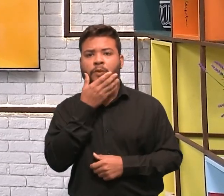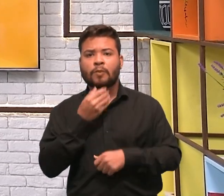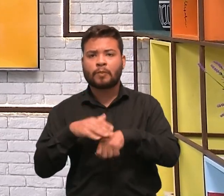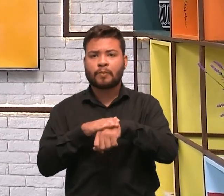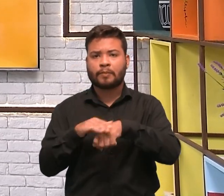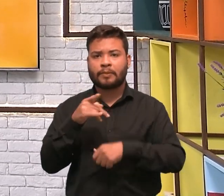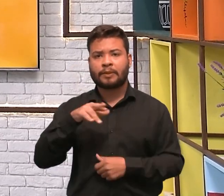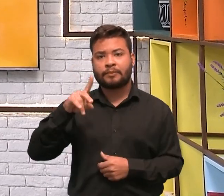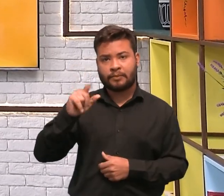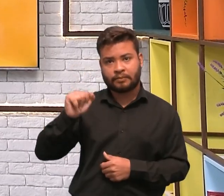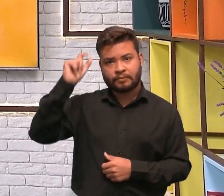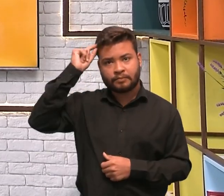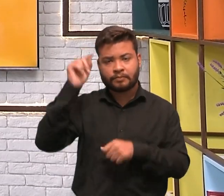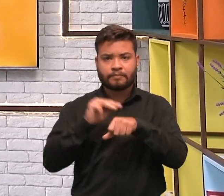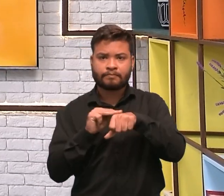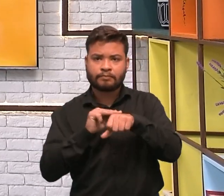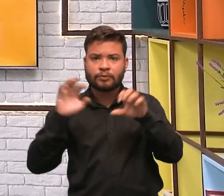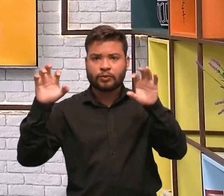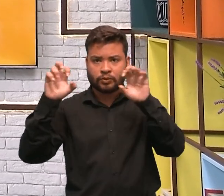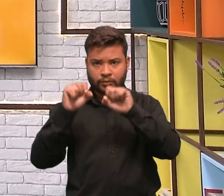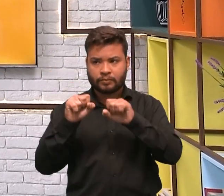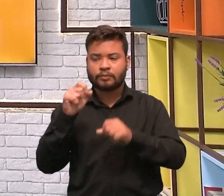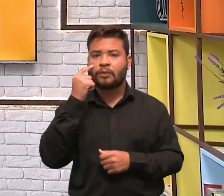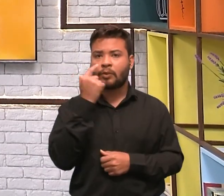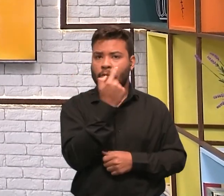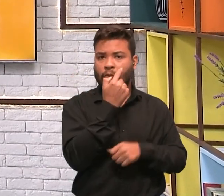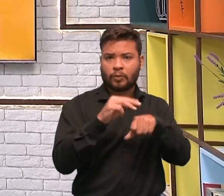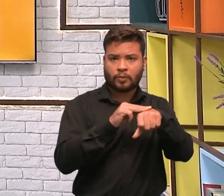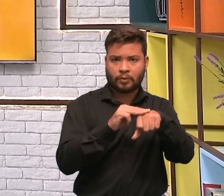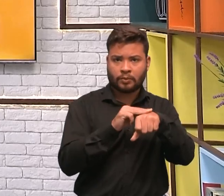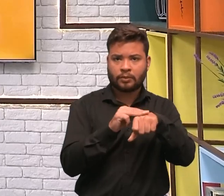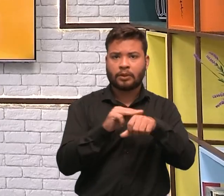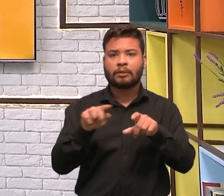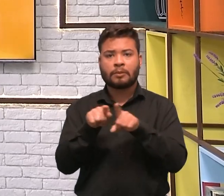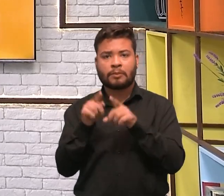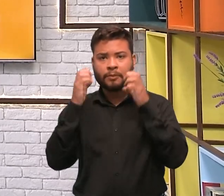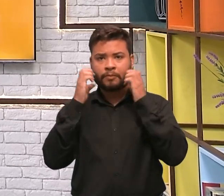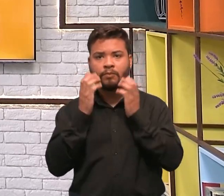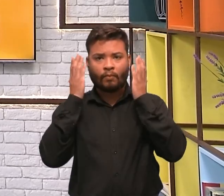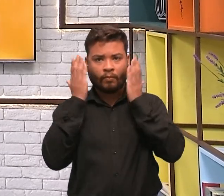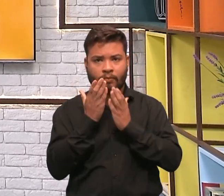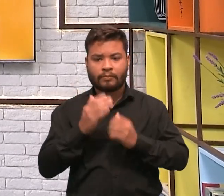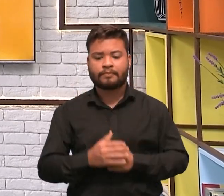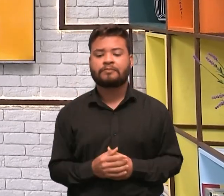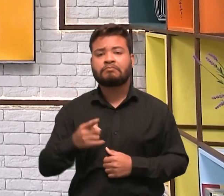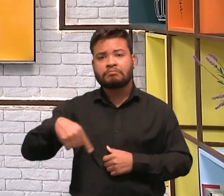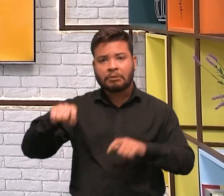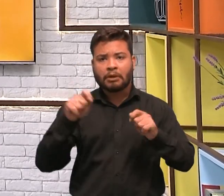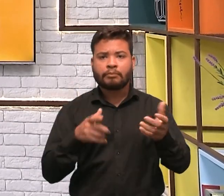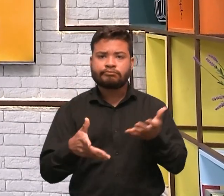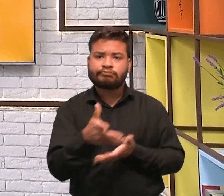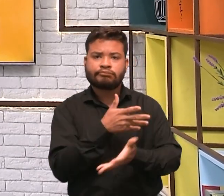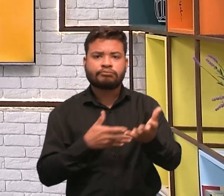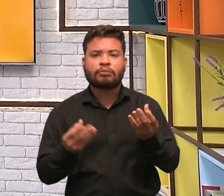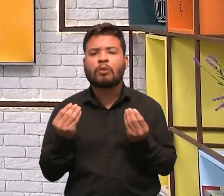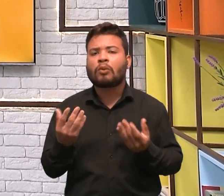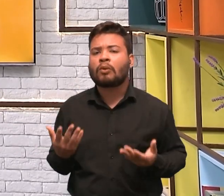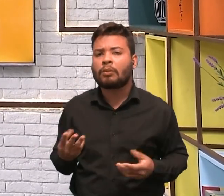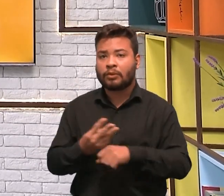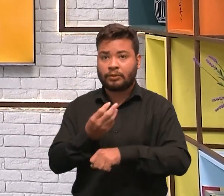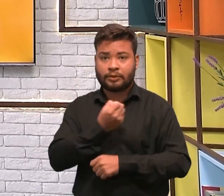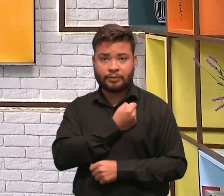pele parda, com cabelos castanhos escuros, olhos castanhos e tem barba cerrada. Participe com a gente por meio do nosso WhatsApp,